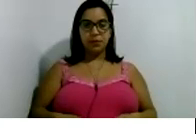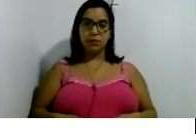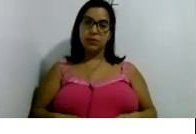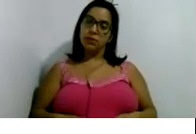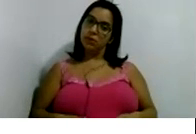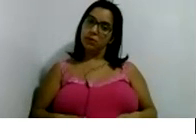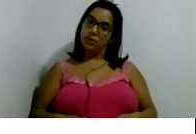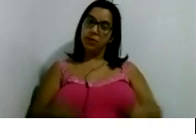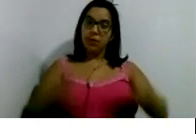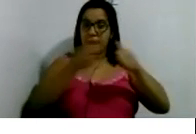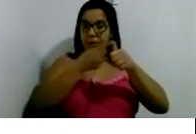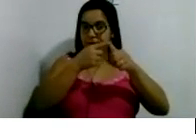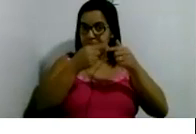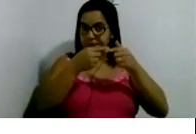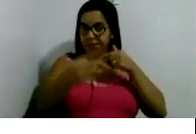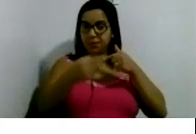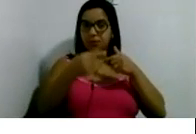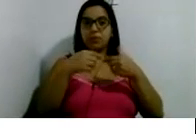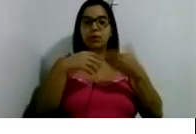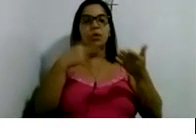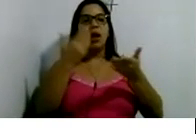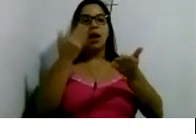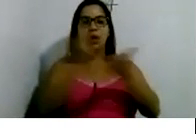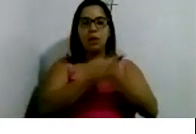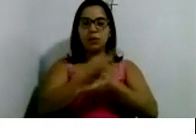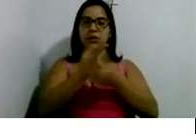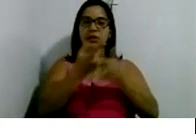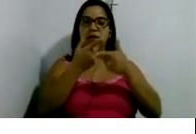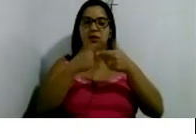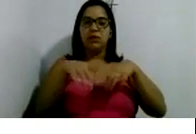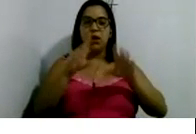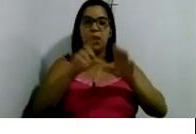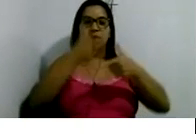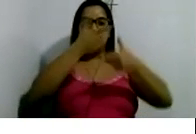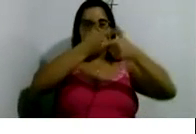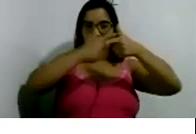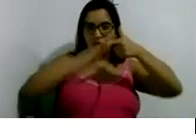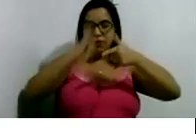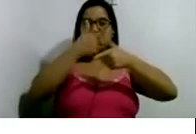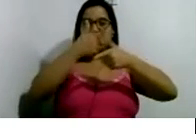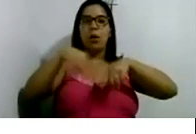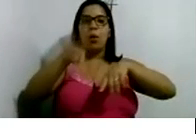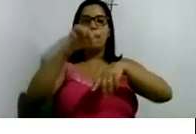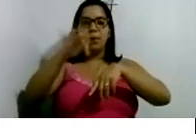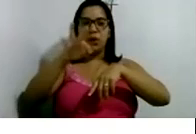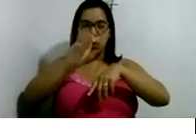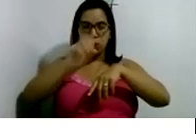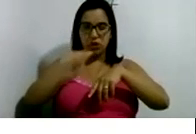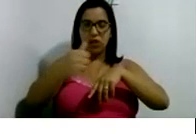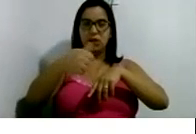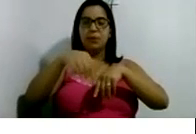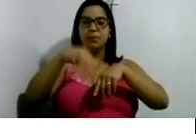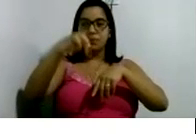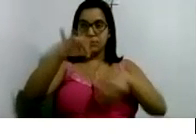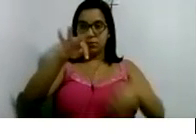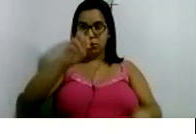Então, a primeira semana, a gente tem a clivagem. Então, são séries de divisões mitóticas do zigoto. Então, essa divisão ela